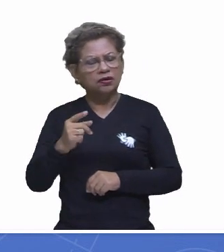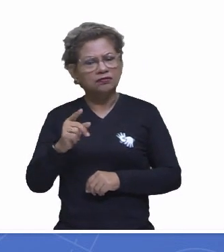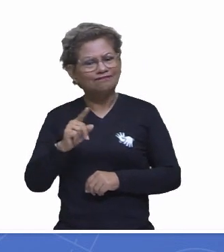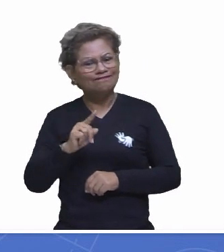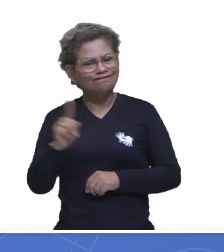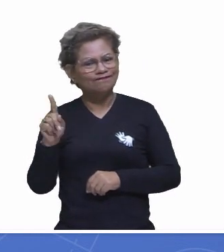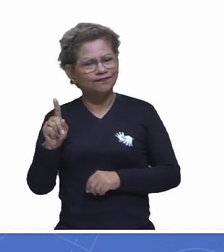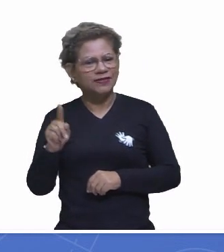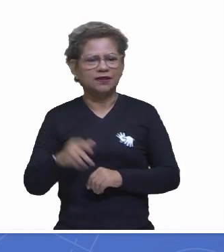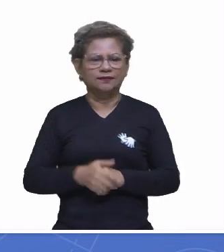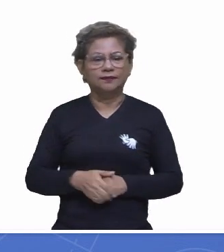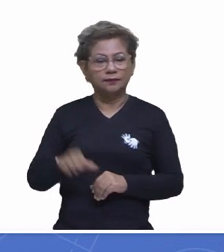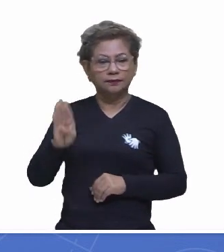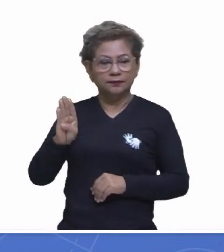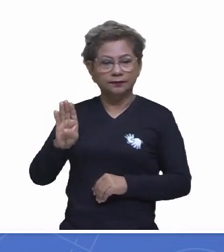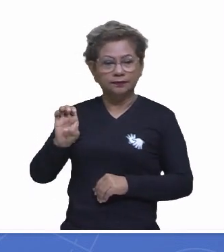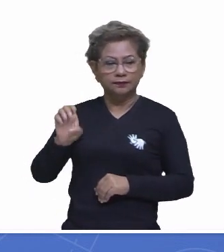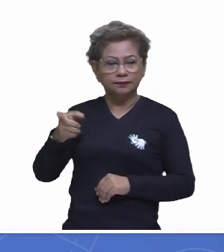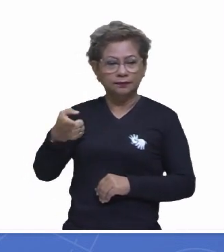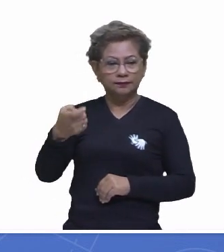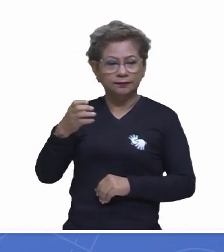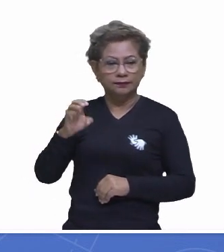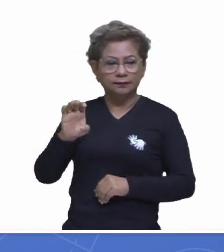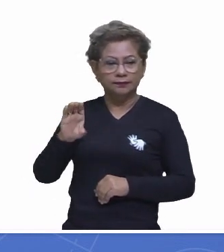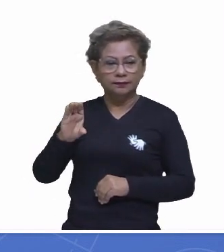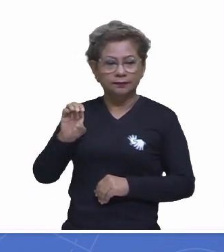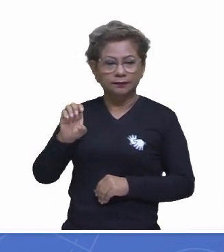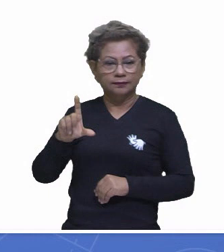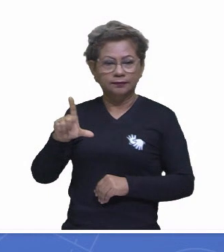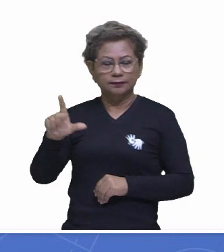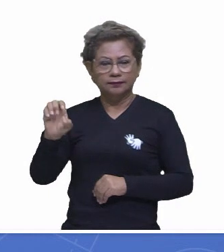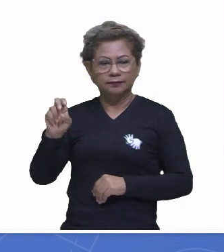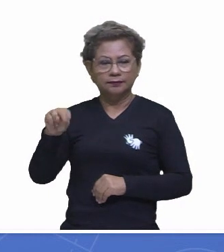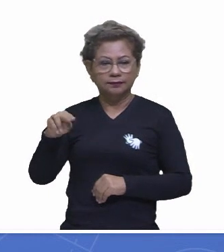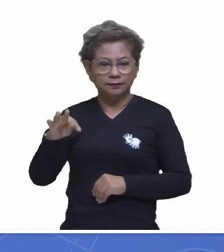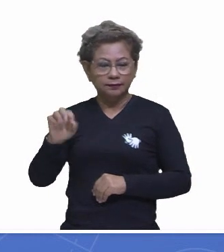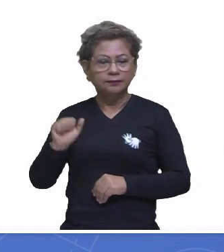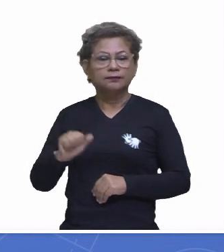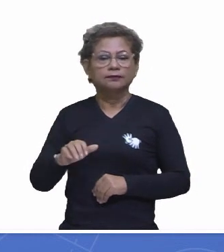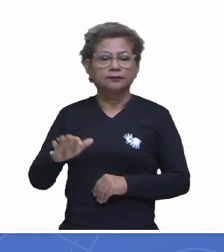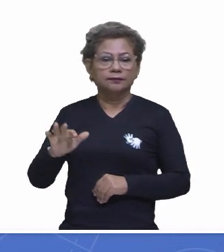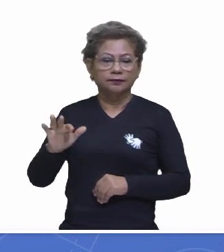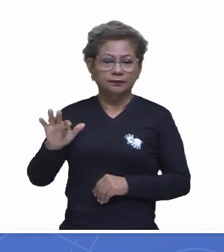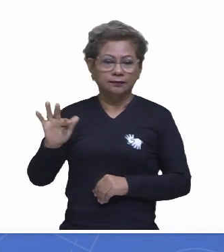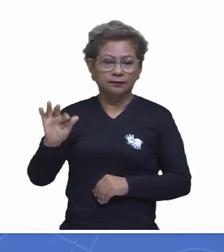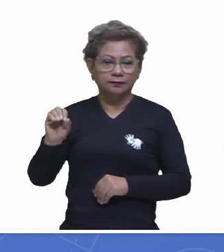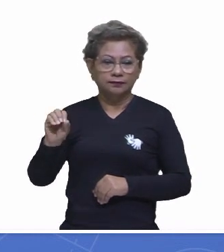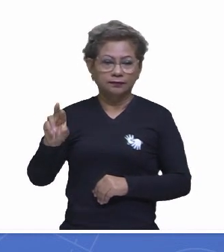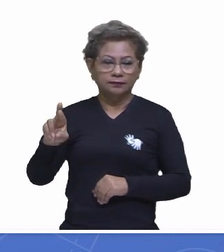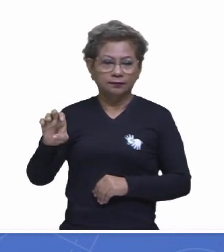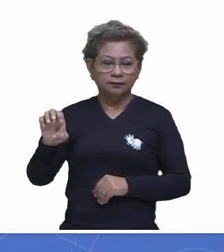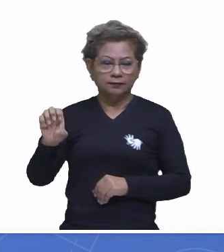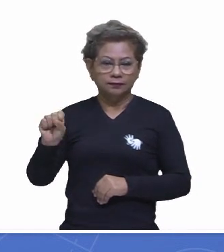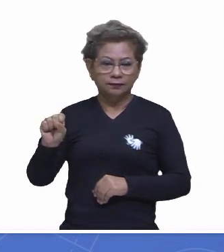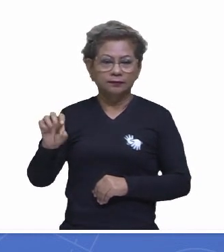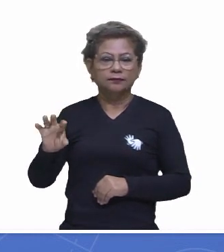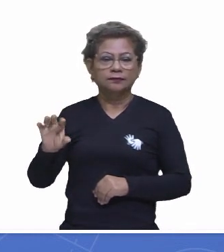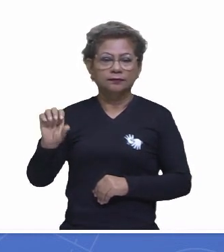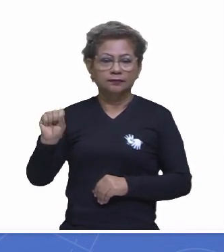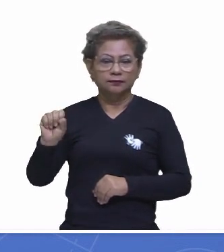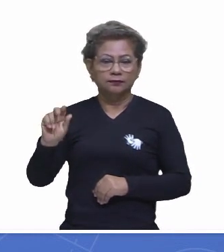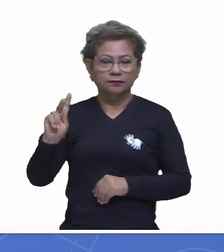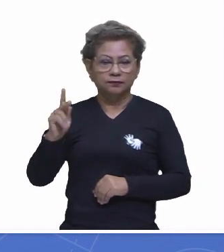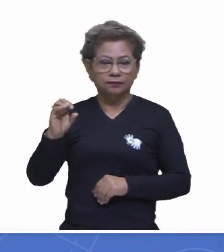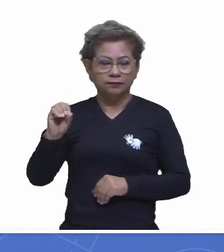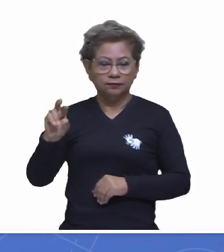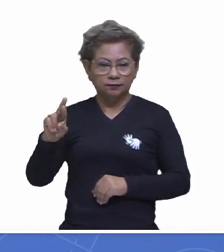excellent, forest and short. Letra D, comfortable, new, classroom. Letter D, young, enjoy